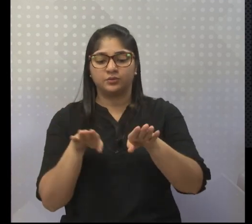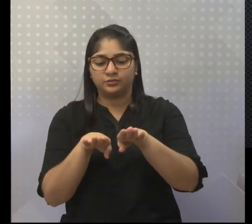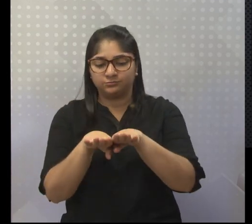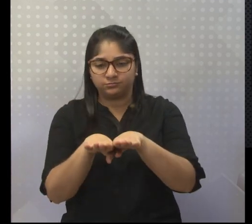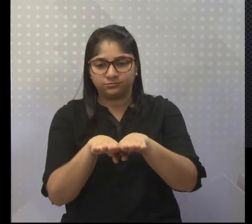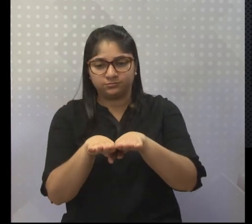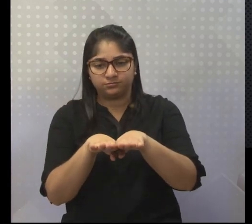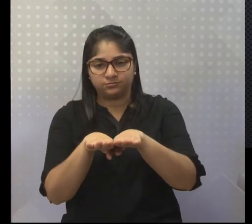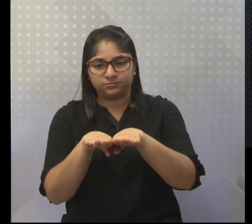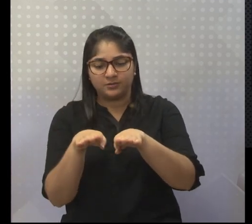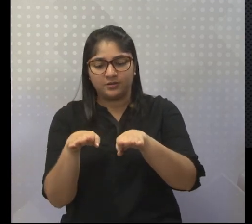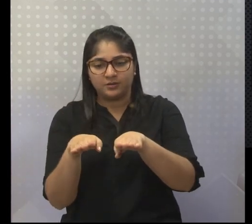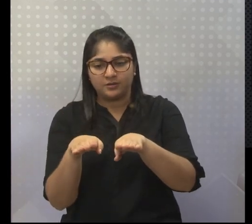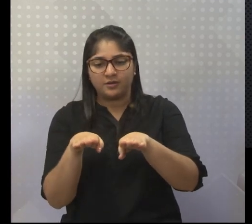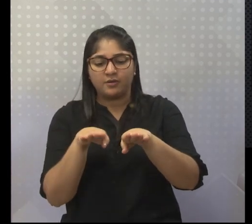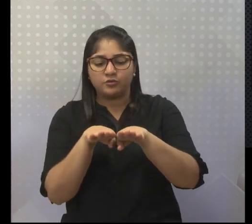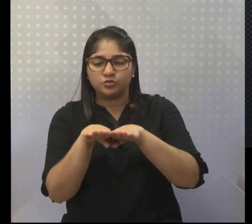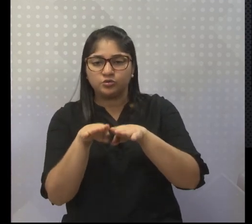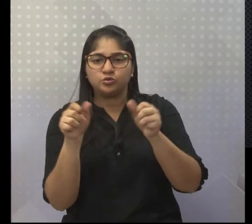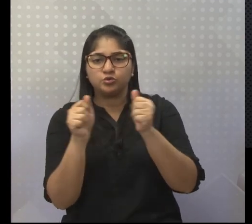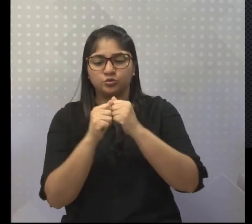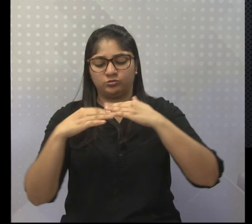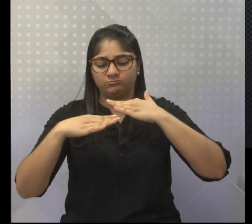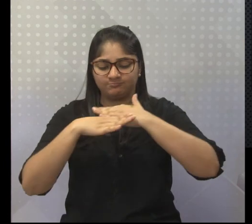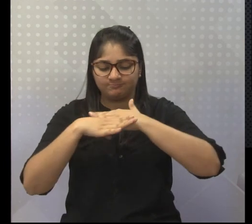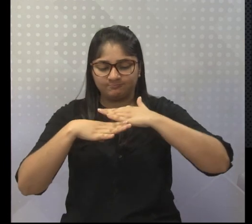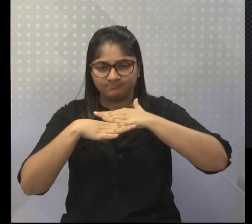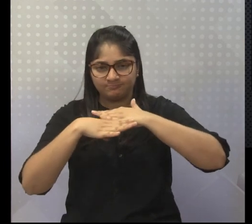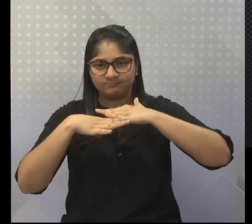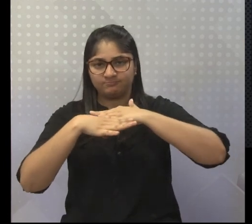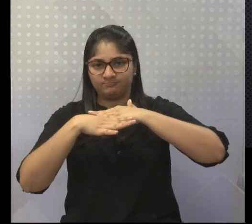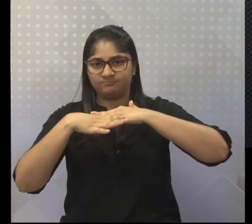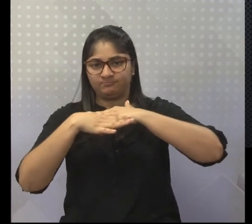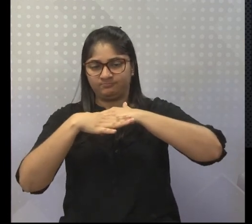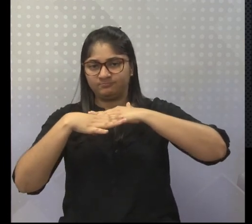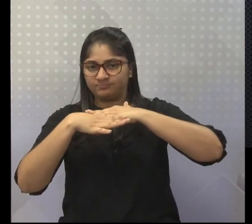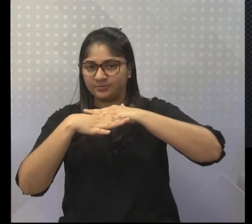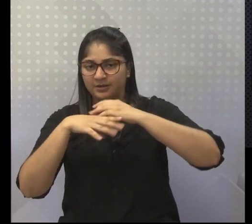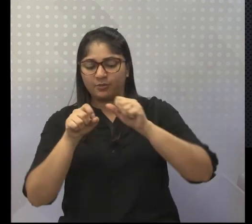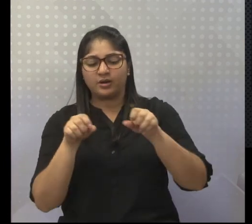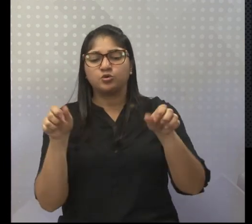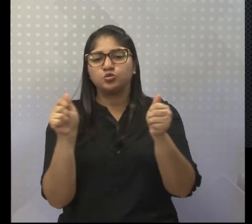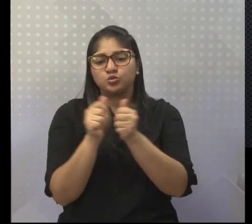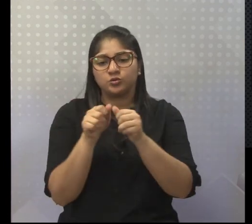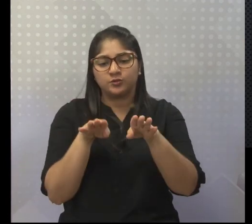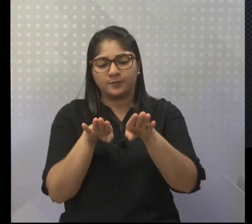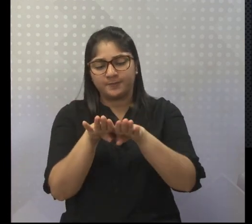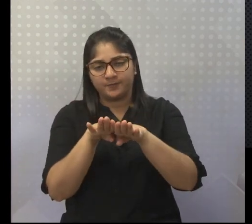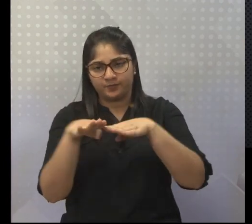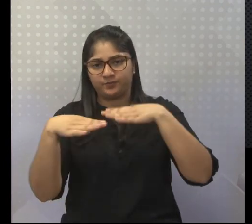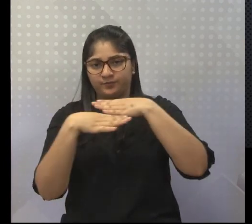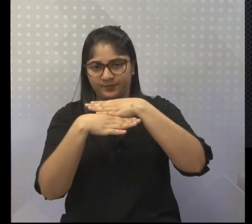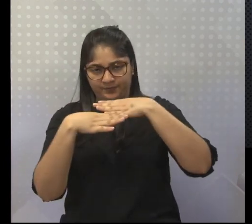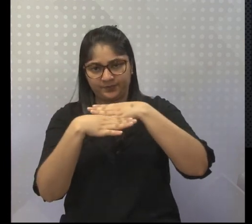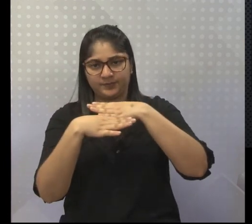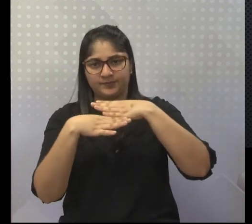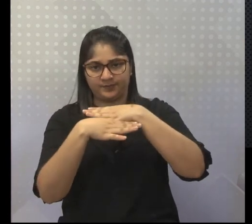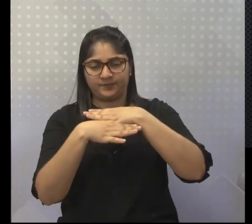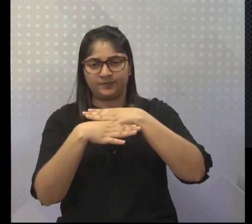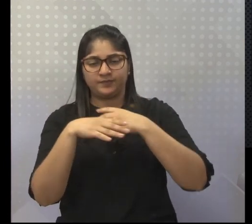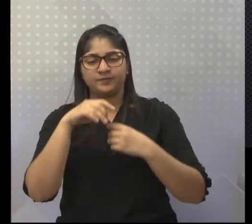placas tectônicas que elas ficam uma se movimentando ao lado da outra então elas podem ser chamado de transformando